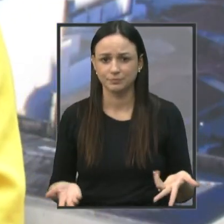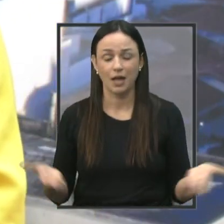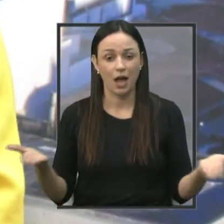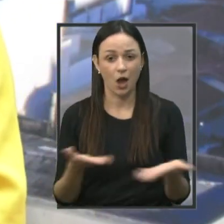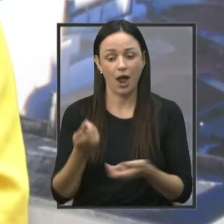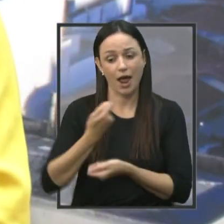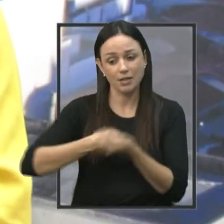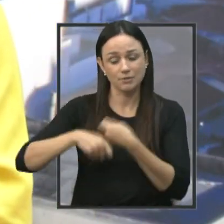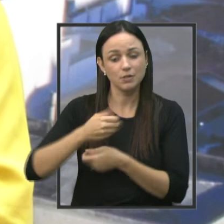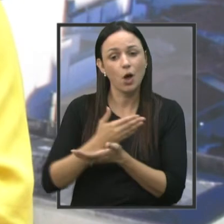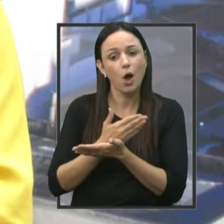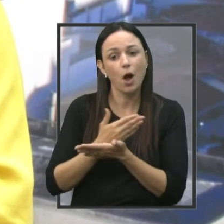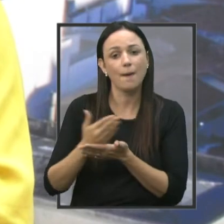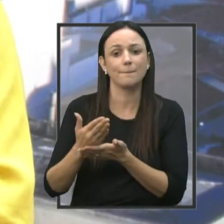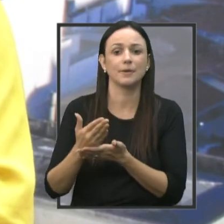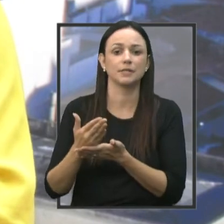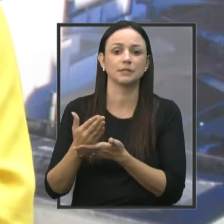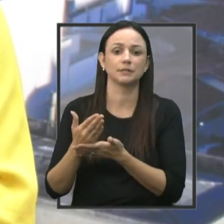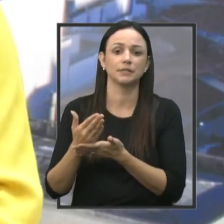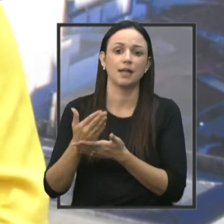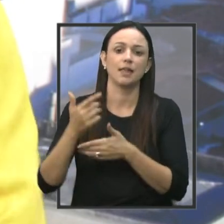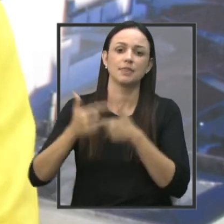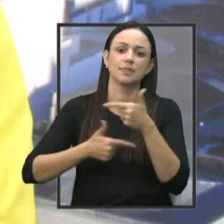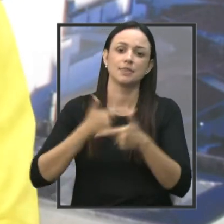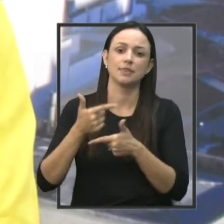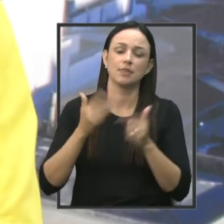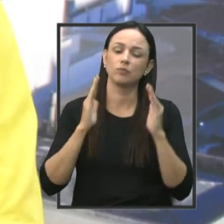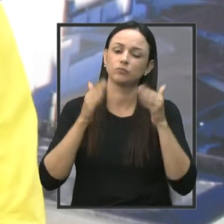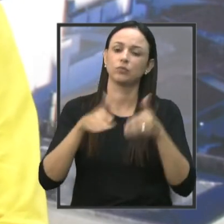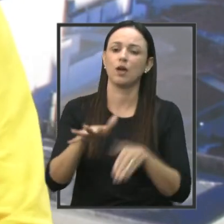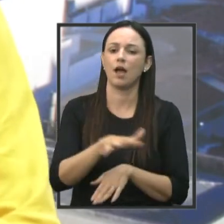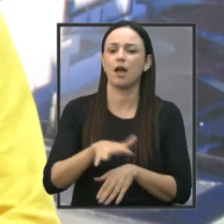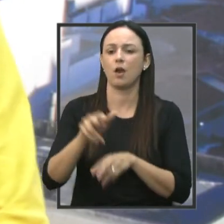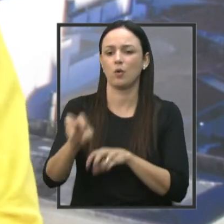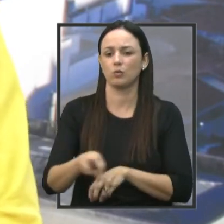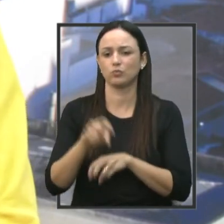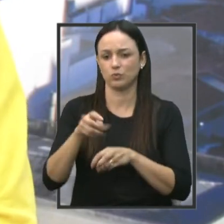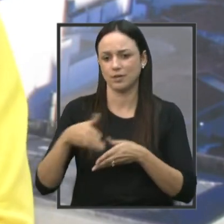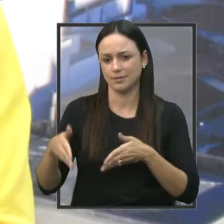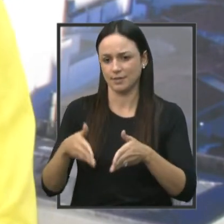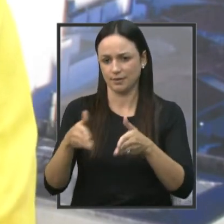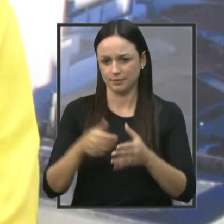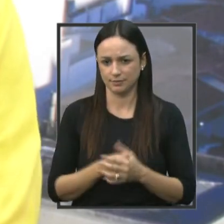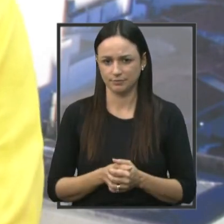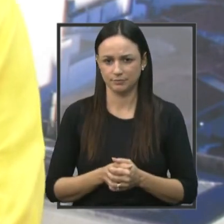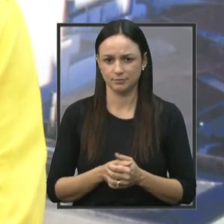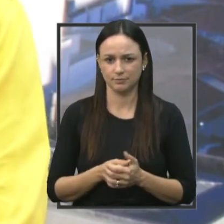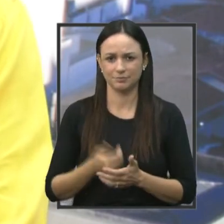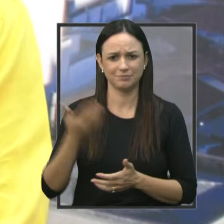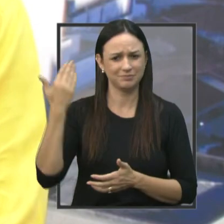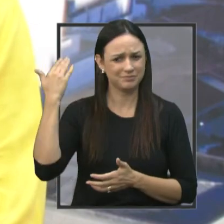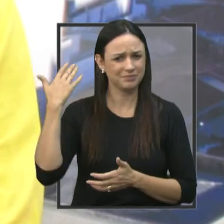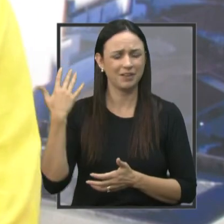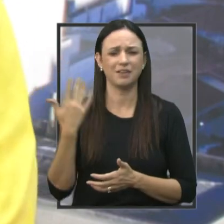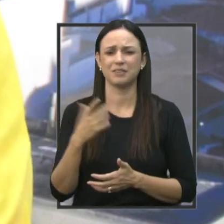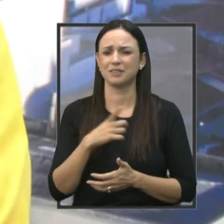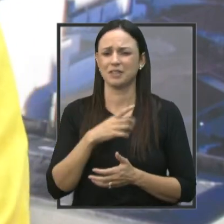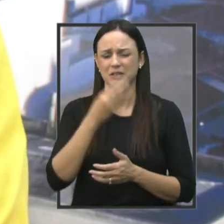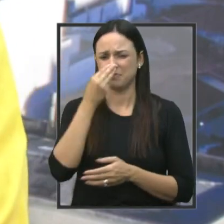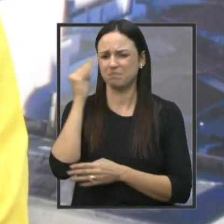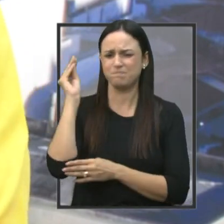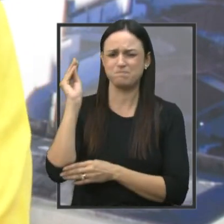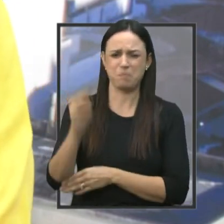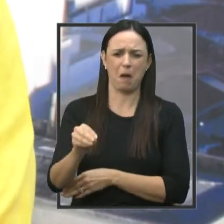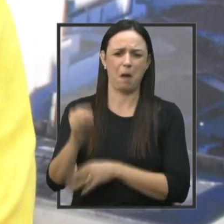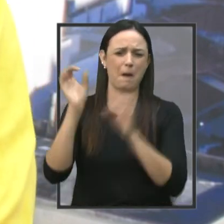administração está começando a trabalhar nesse sentido da área rural, das estradas rurais, que estavam totalmente